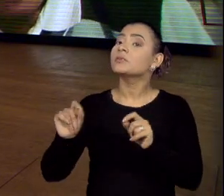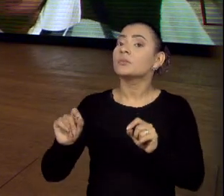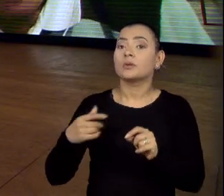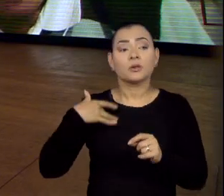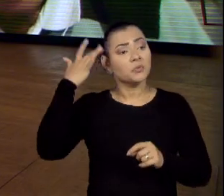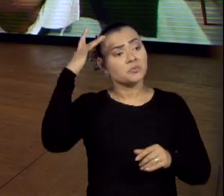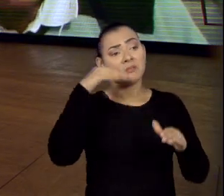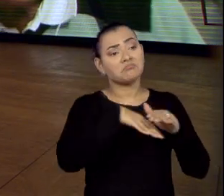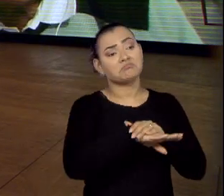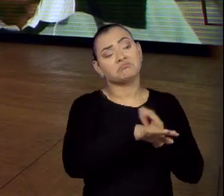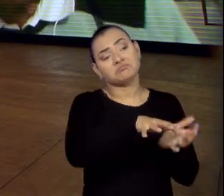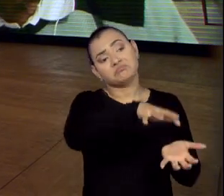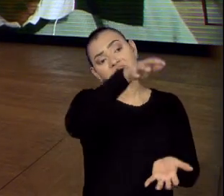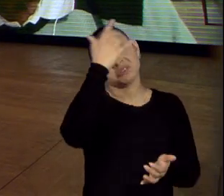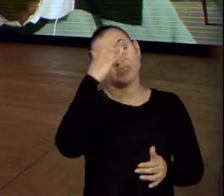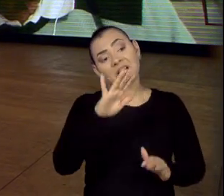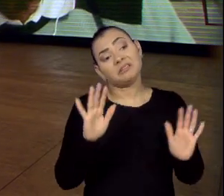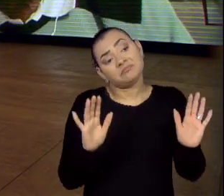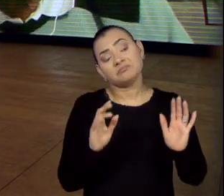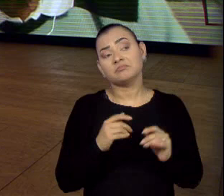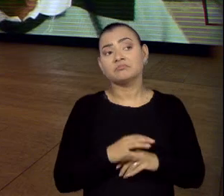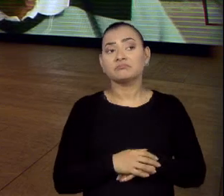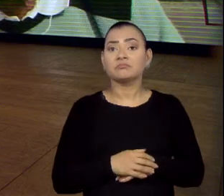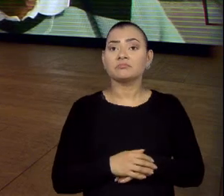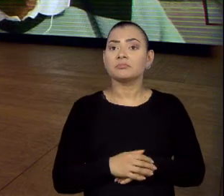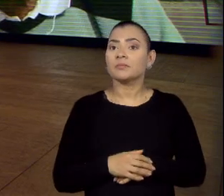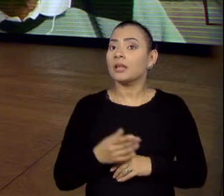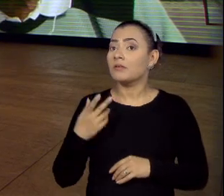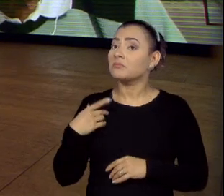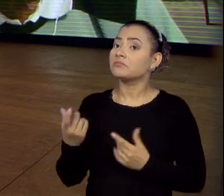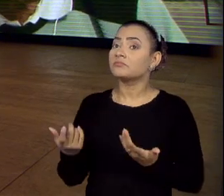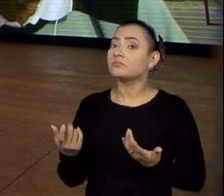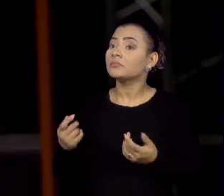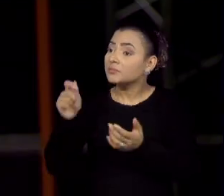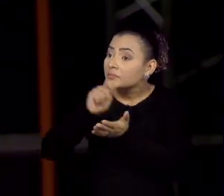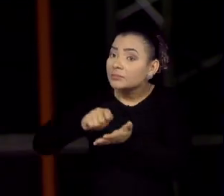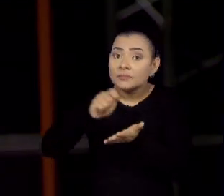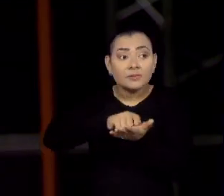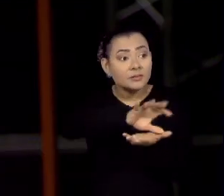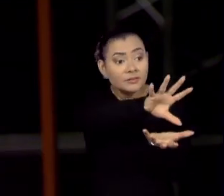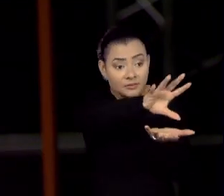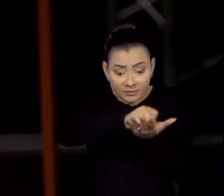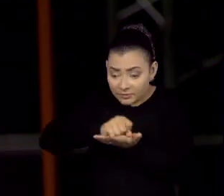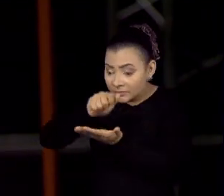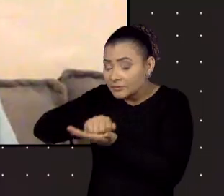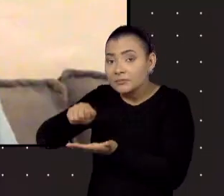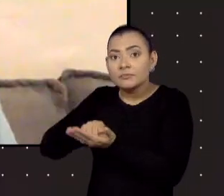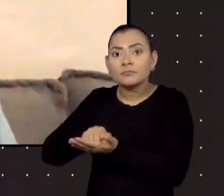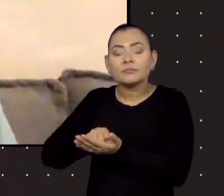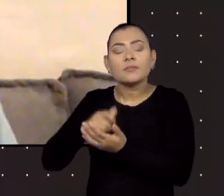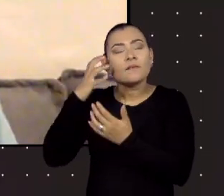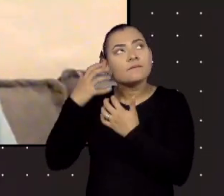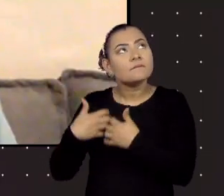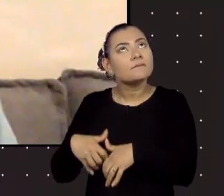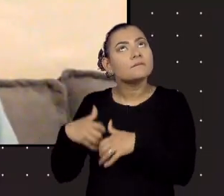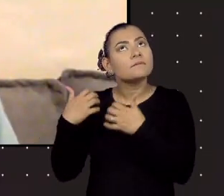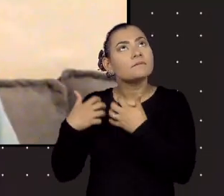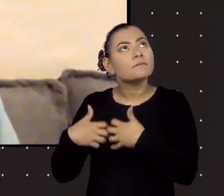não sei, mas alguma coisa sai daí. Ela falou, é um puta romance. E comecei a pensar